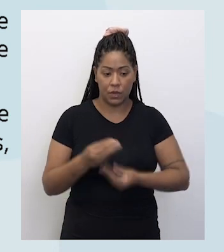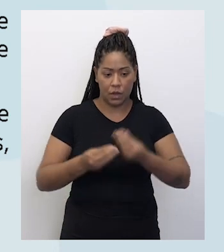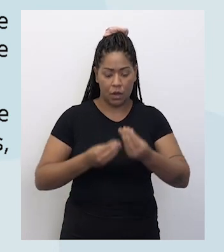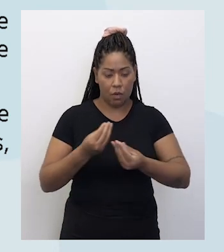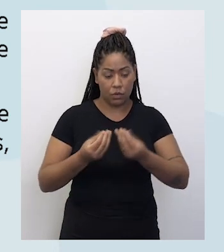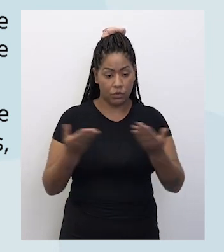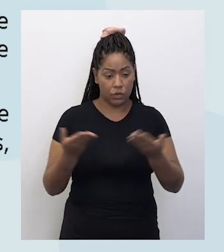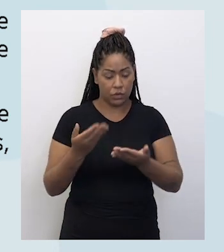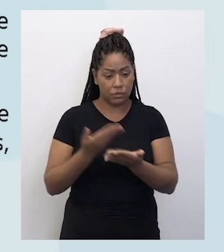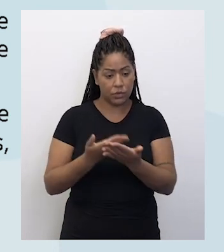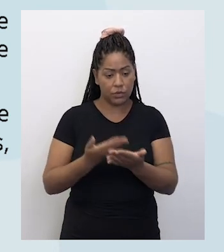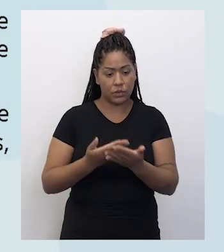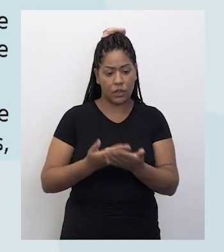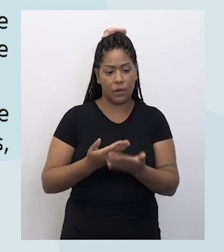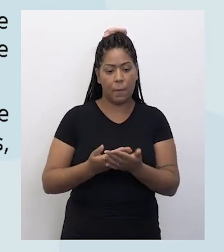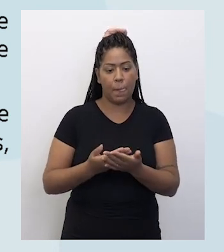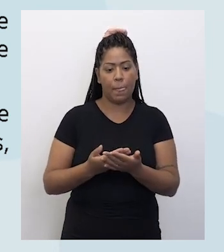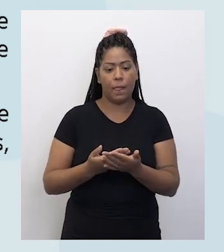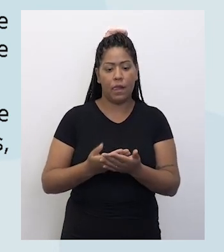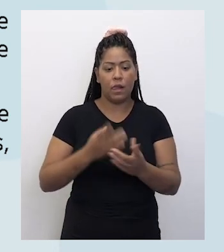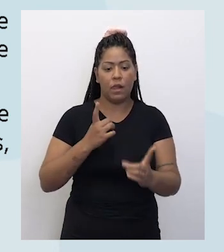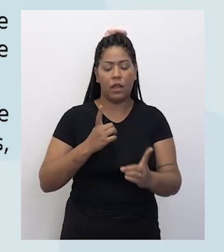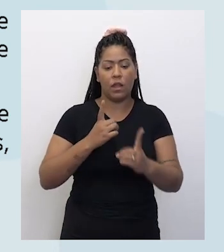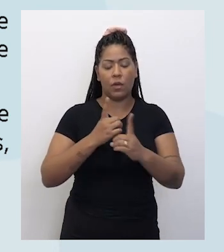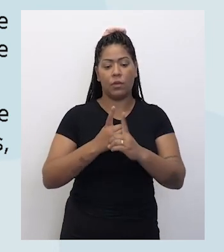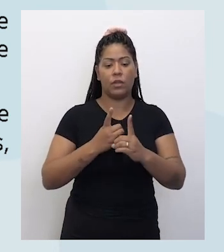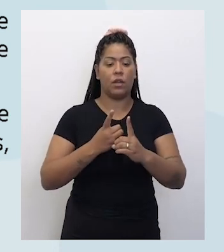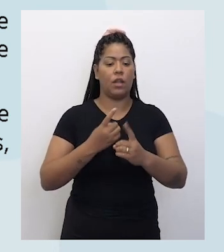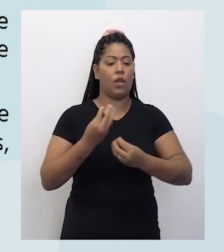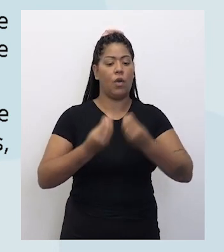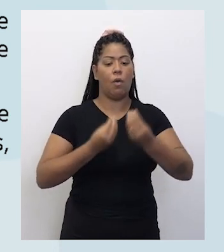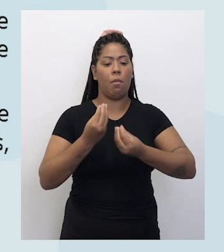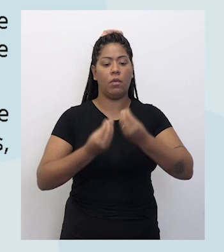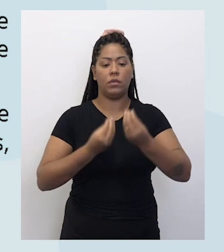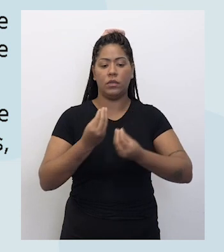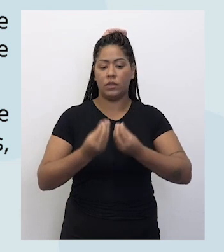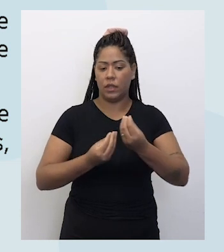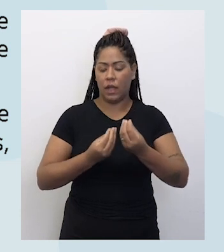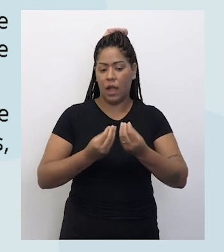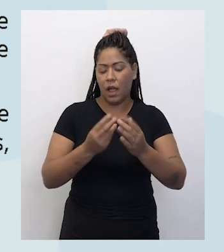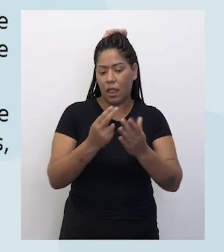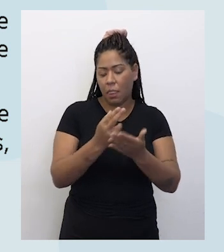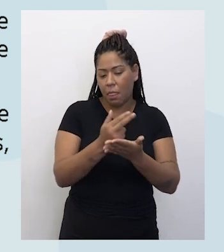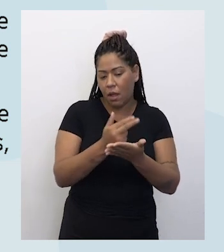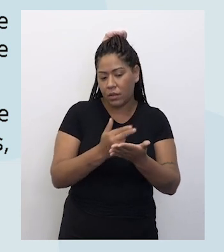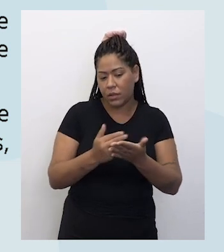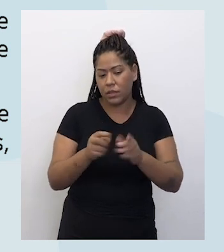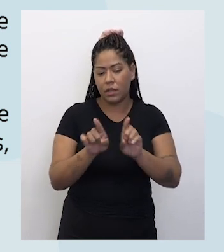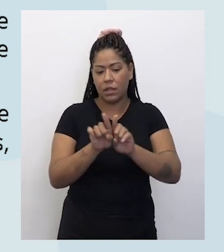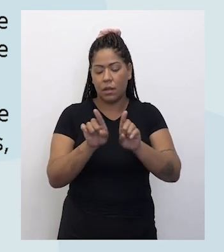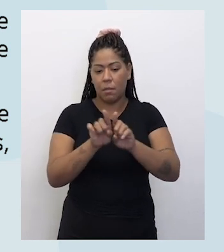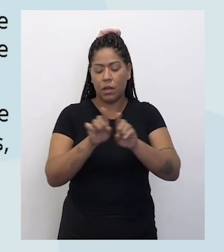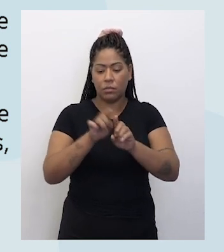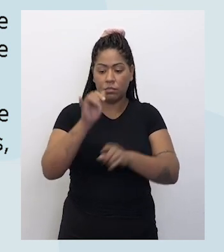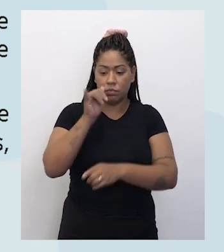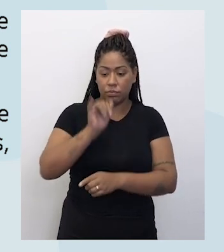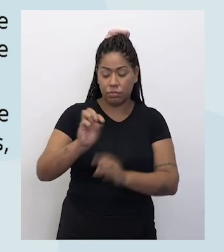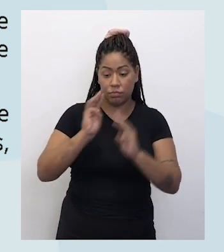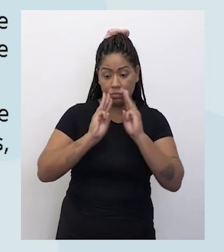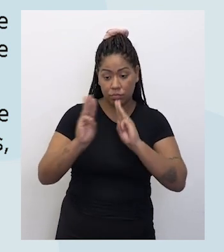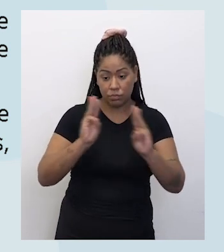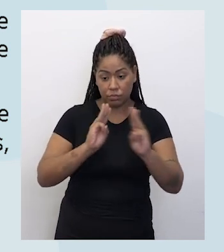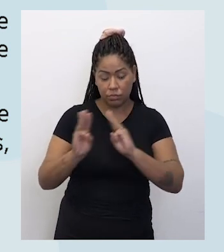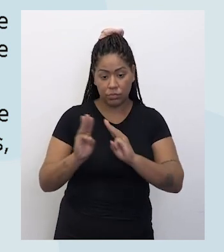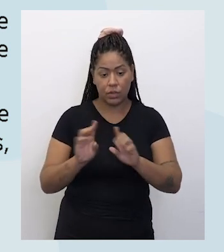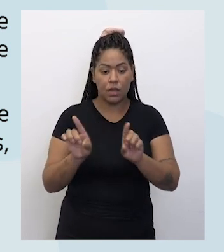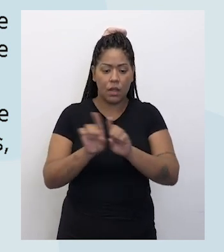nessa aula: identificar recursos estilísticos e semióticos presentes em textos jornalísticos e publicitários, analisar